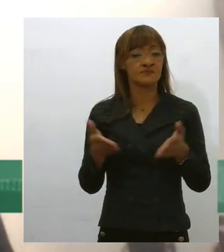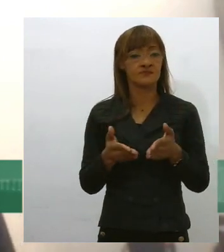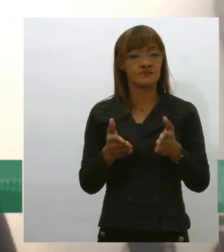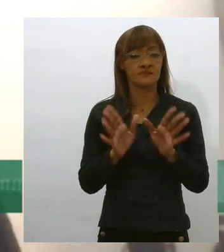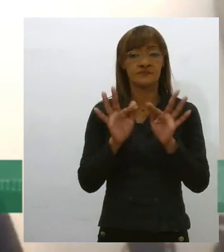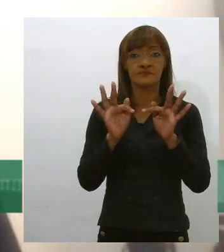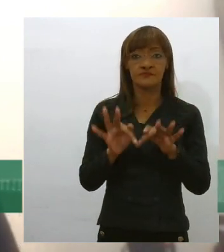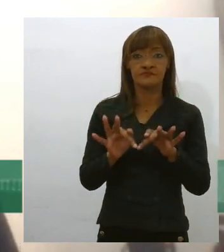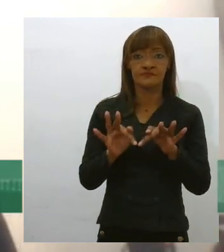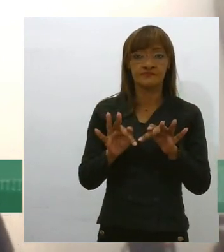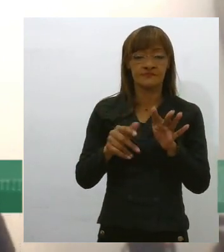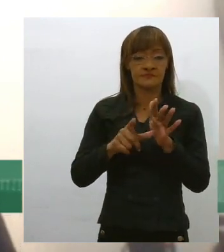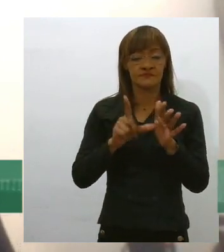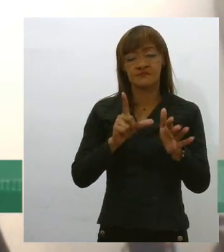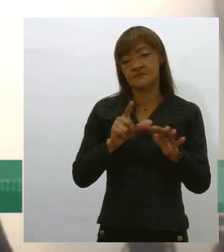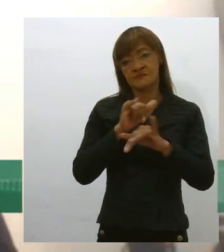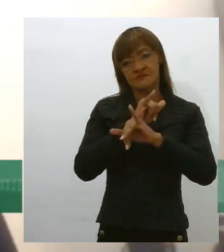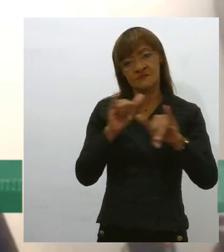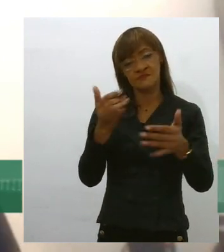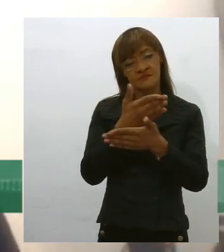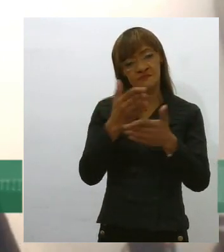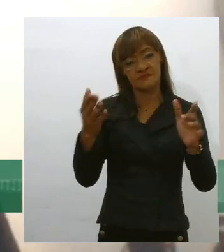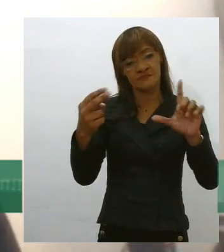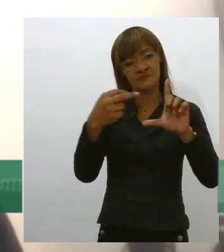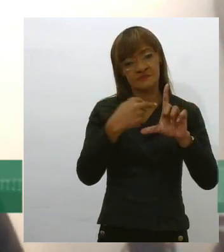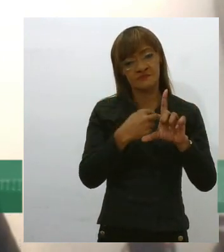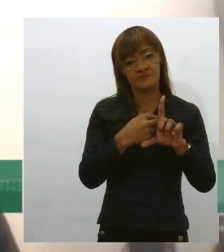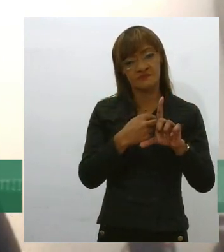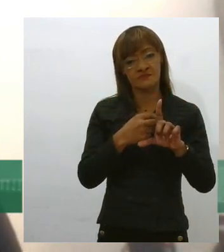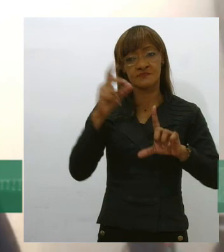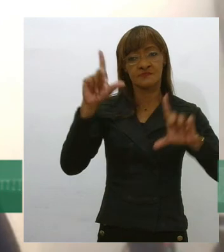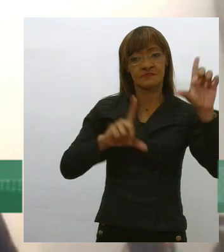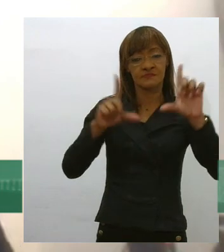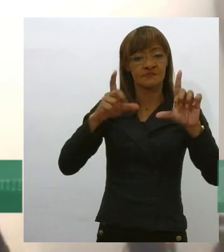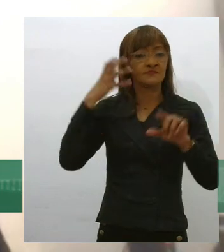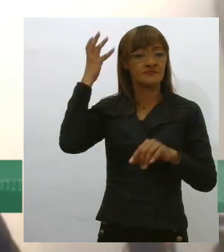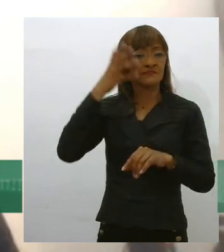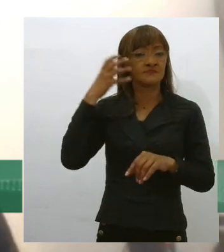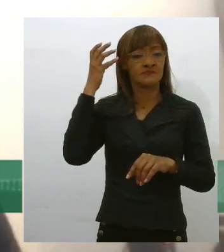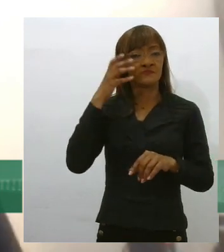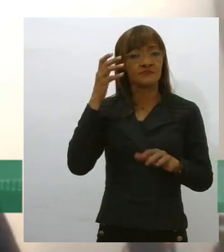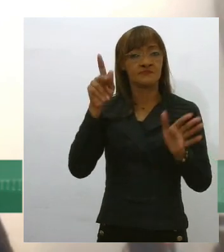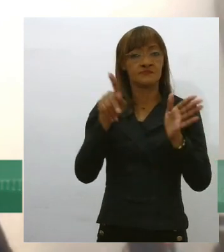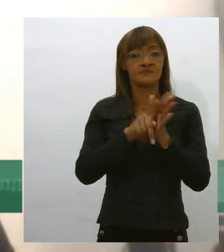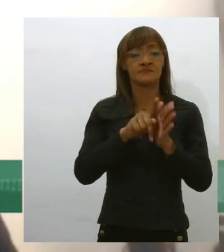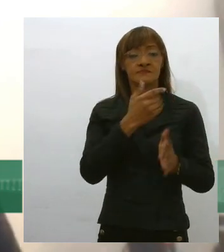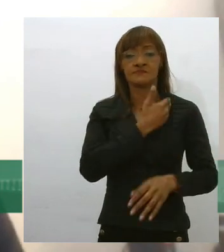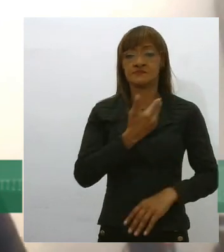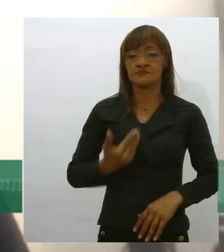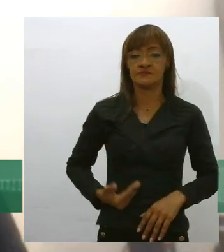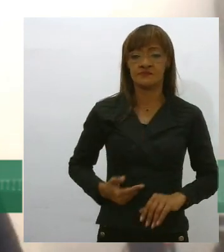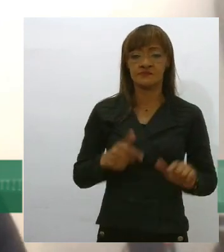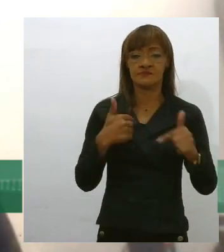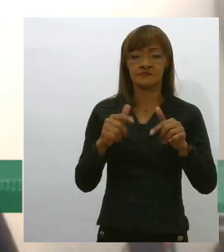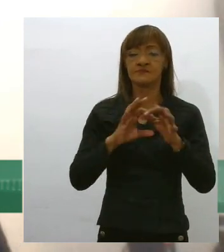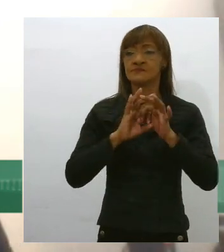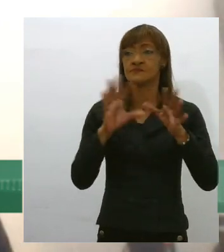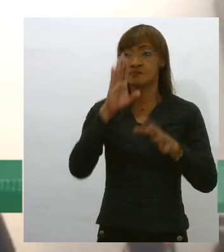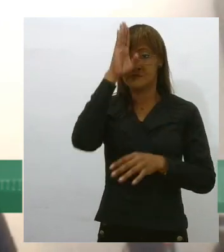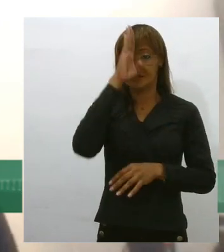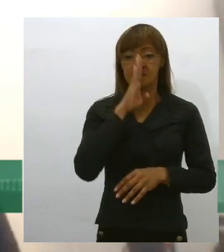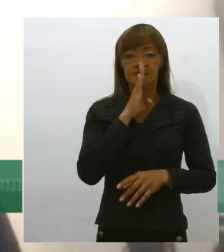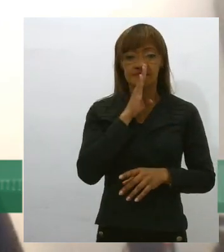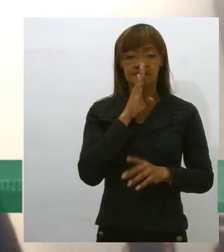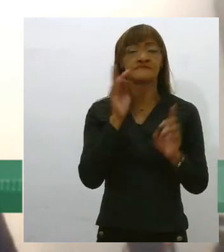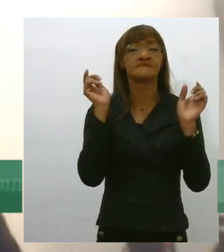com você que vai ser para todo mundo que está nos assistindo é televisão e rádios ou serviços públicos e por isso devem ser exercidos tal